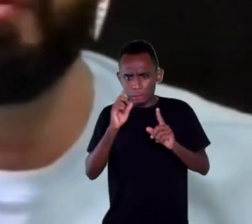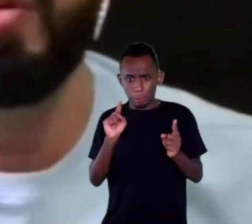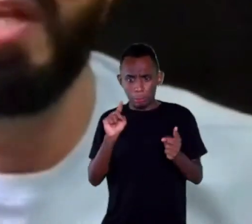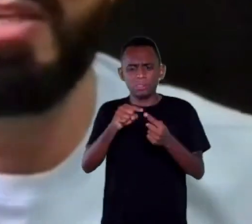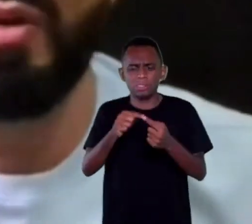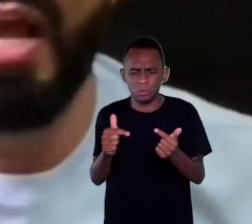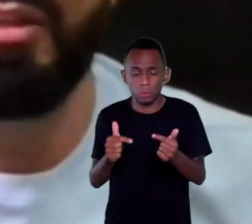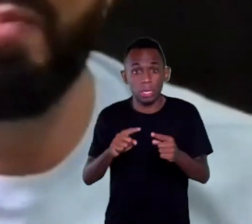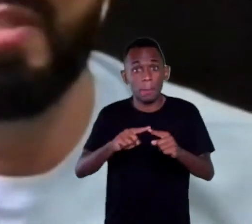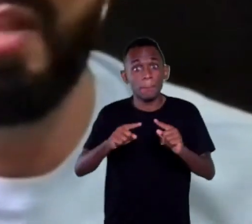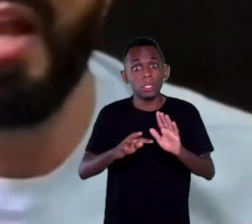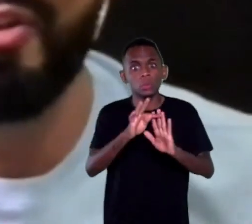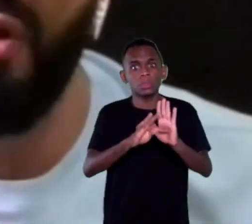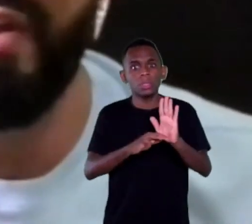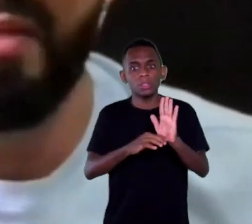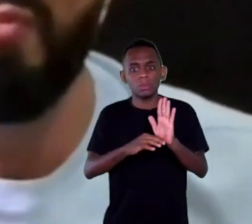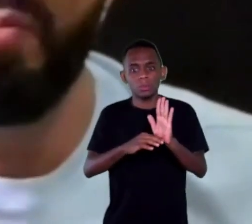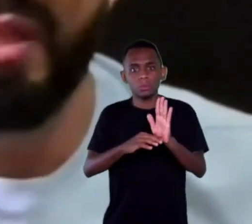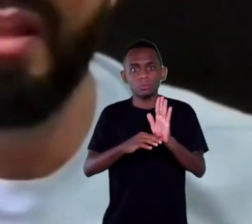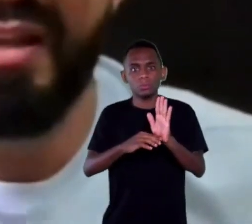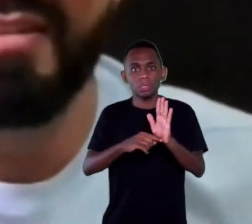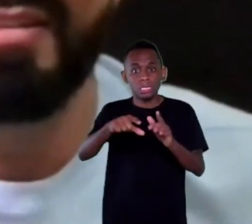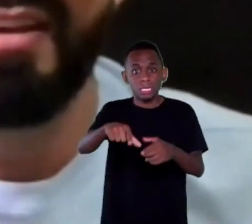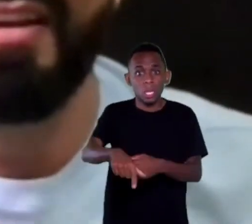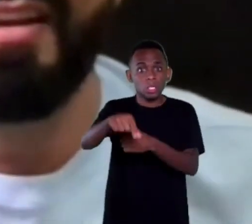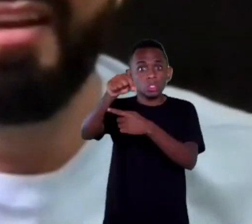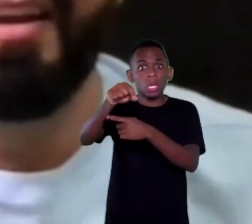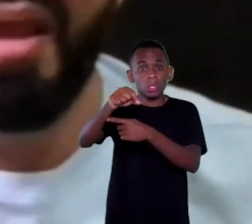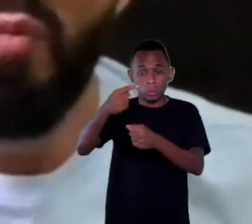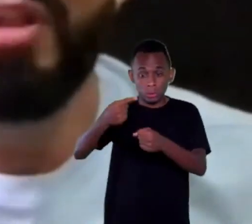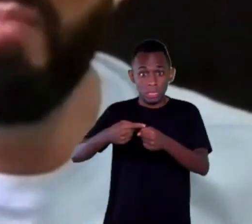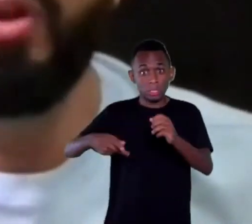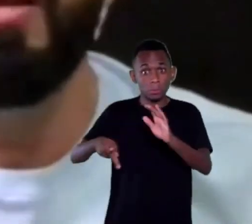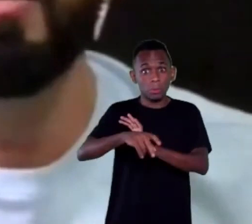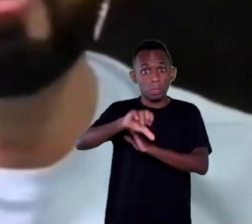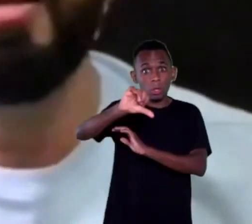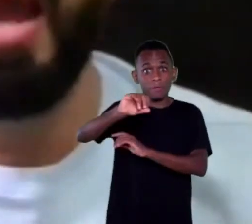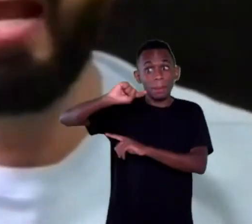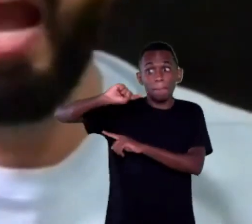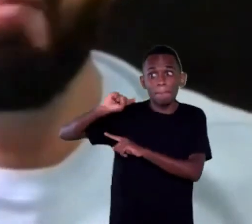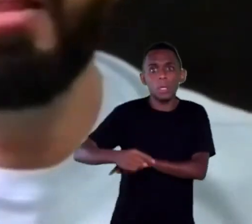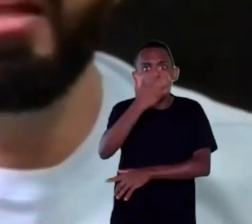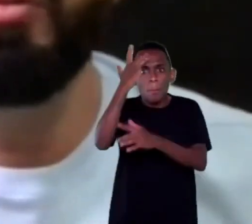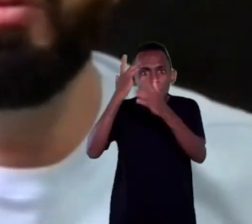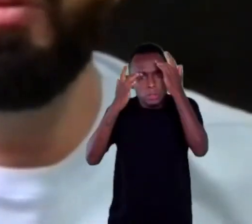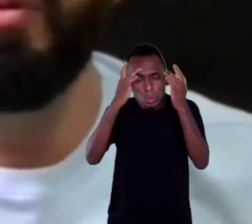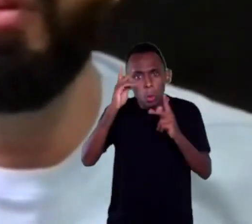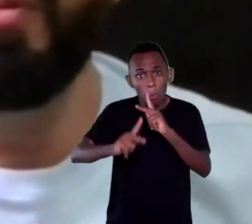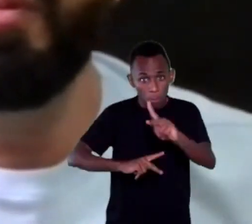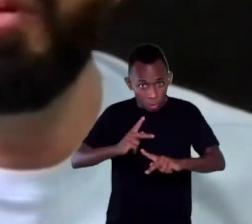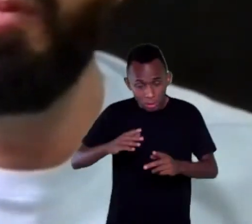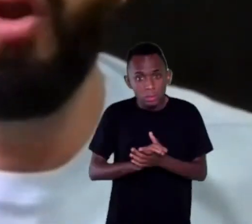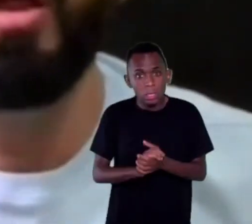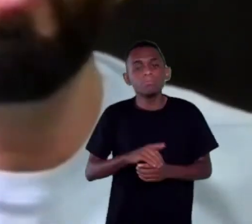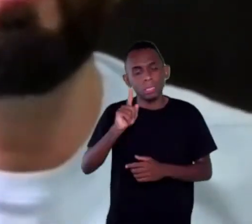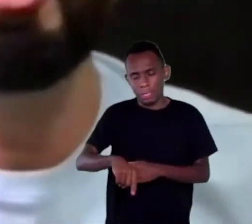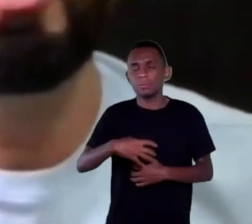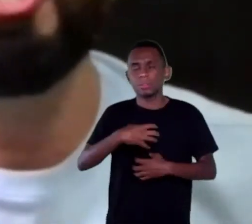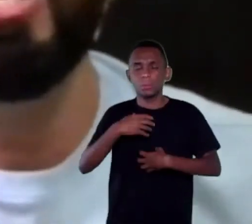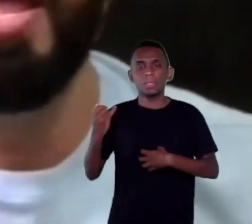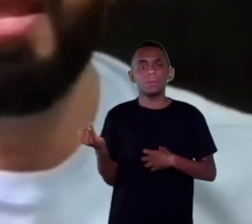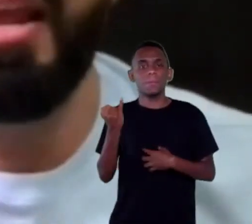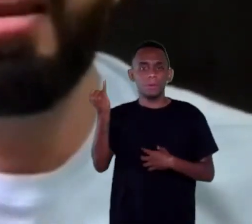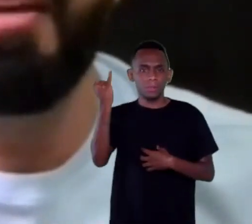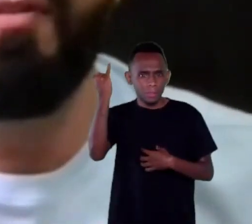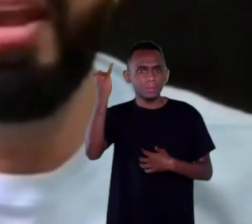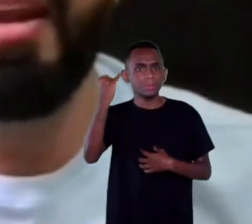seu texto foi selecionado numa cidade de 90 mil habitantes, é muito importante. Acaba dando coloca um